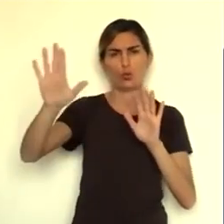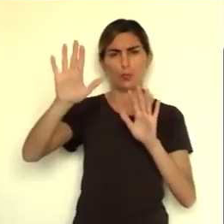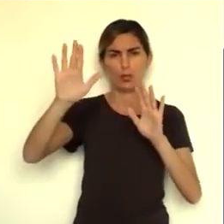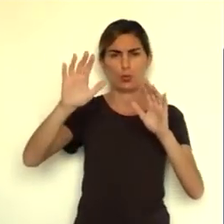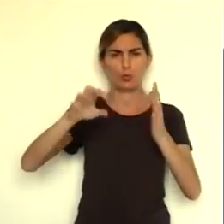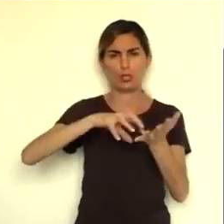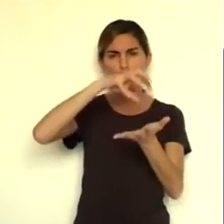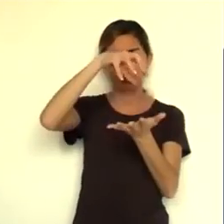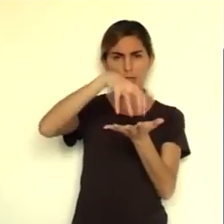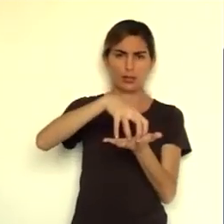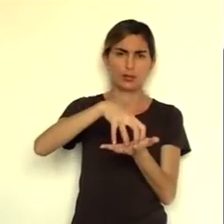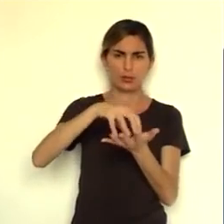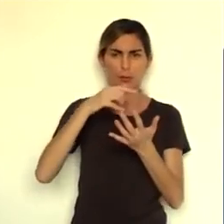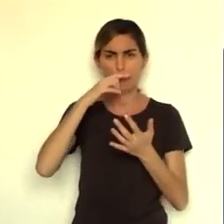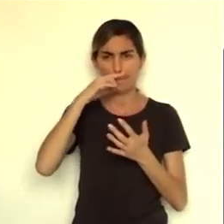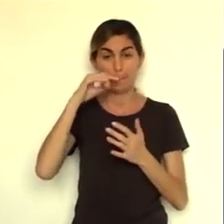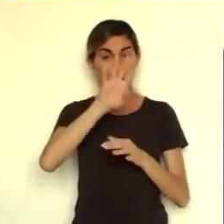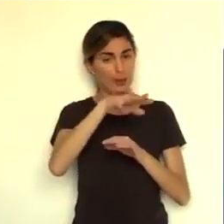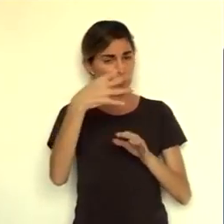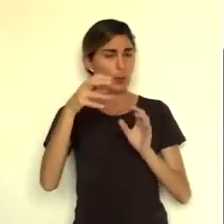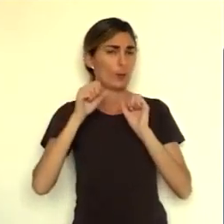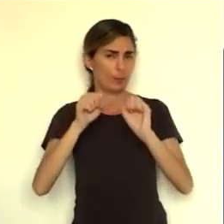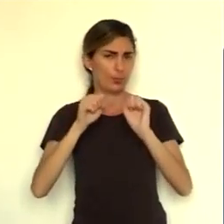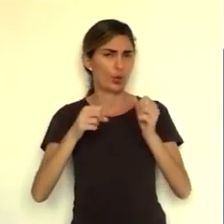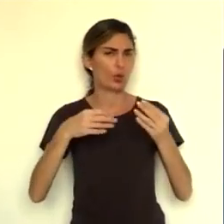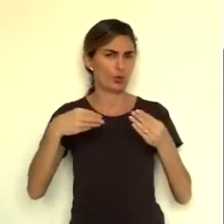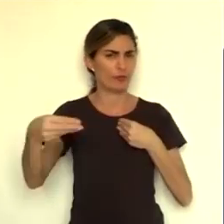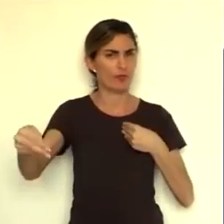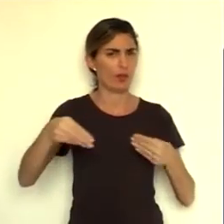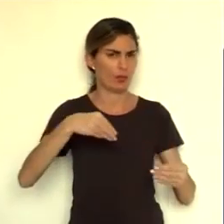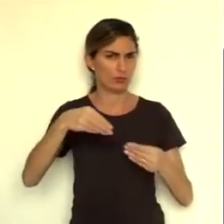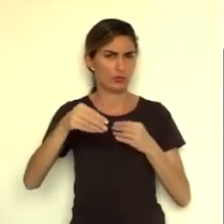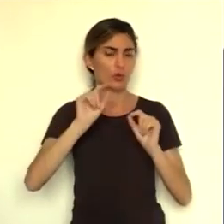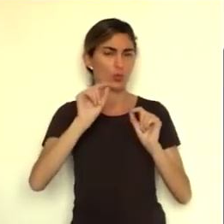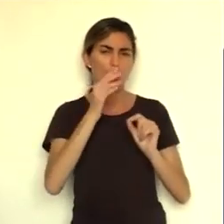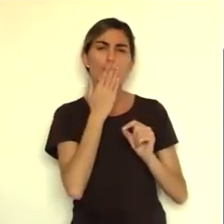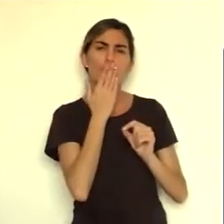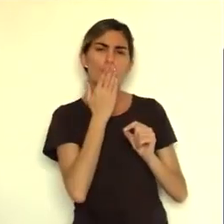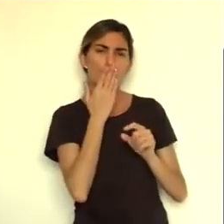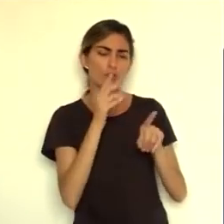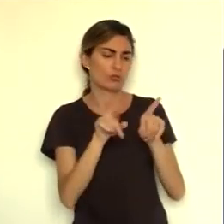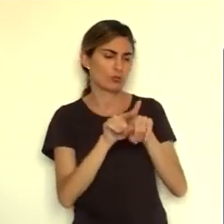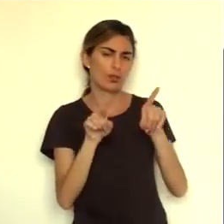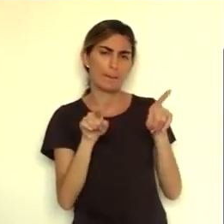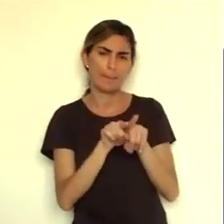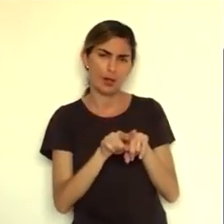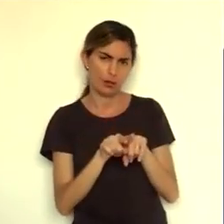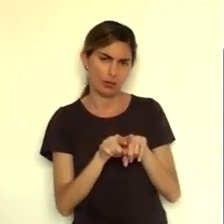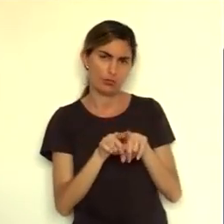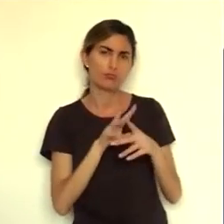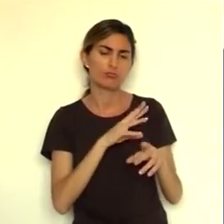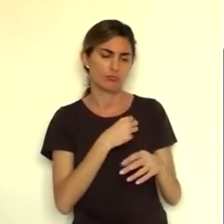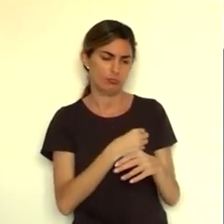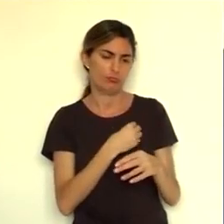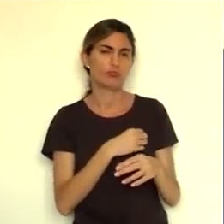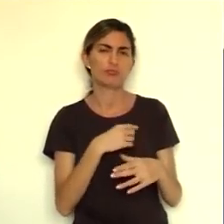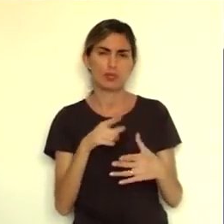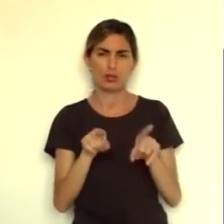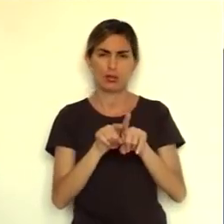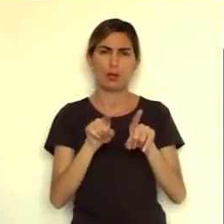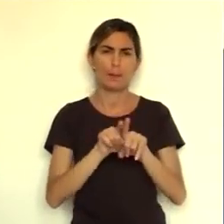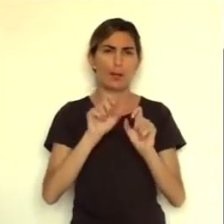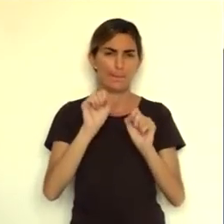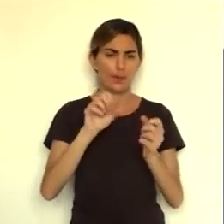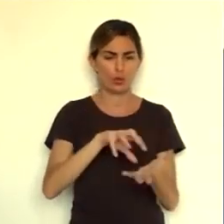europeu como sendo o centro, né? E esse gráfico ele pode ser flexível, né? O indígena ele também estava ali presente,